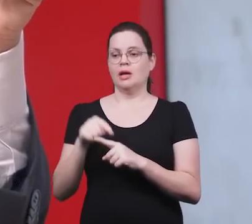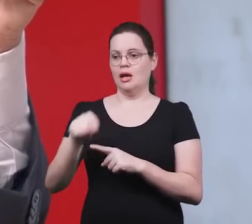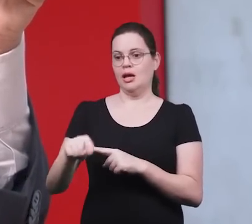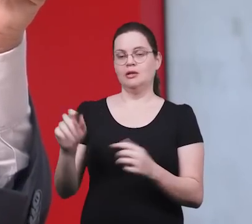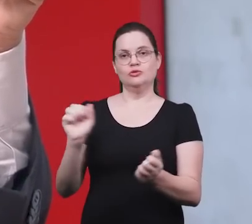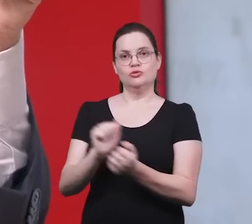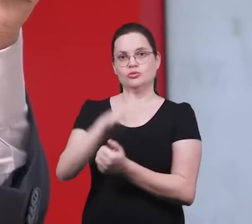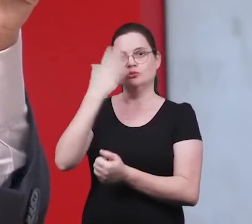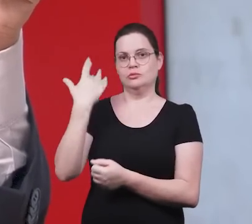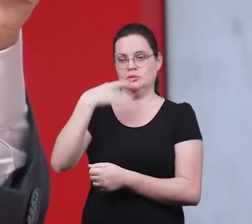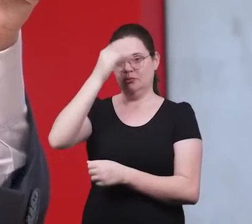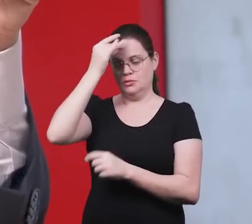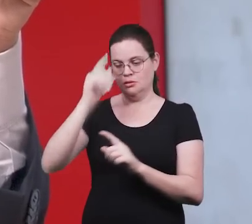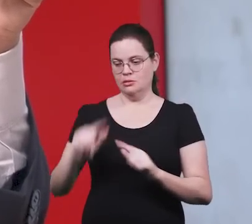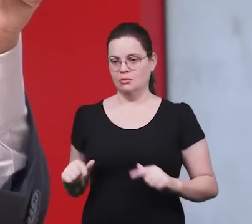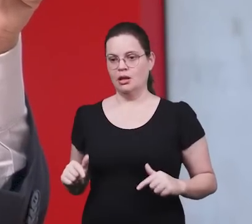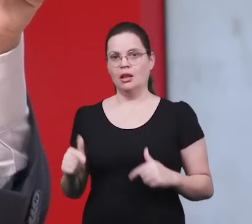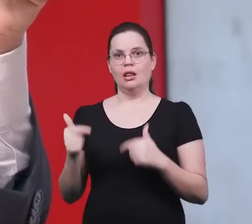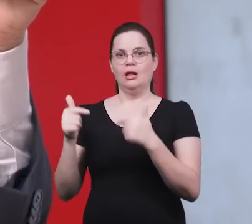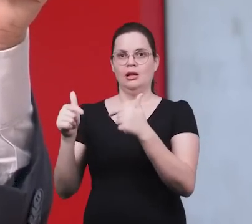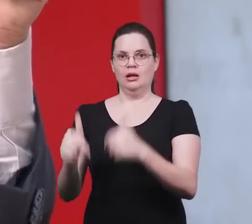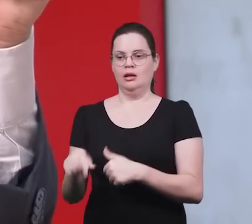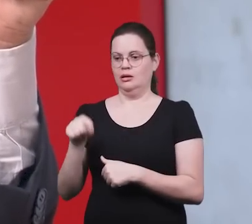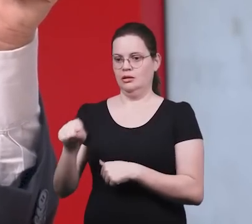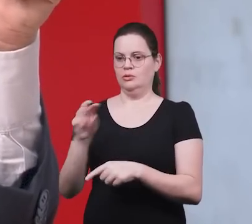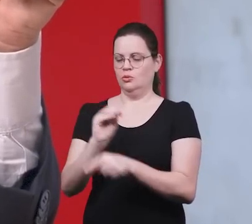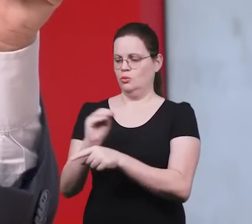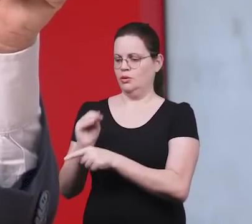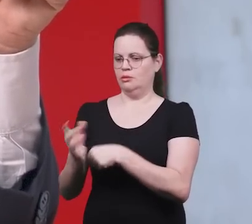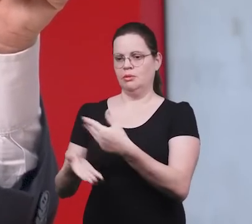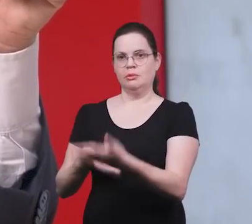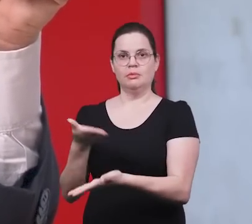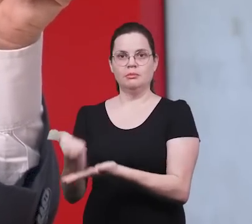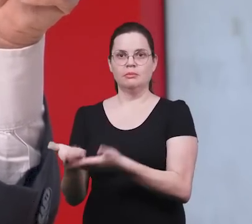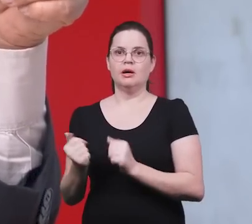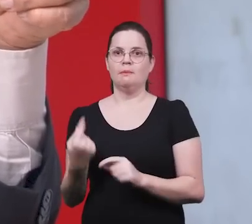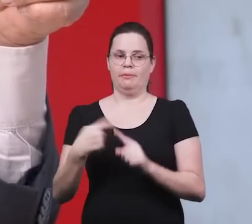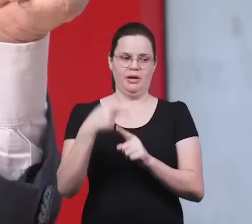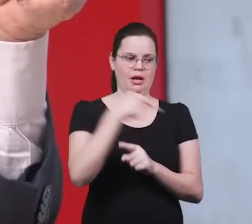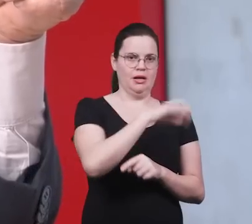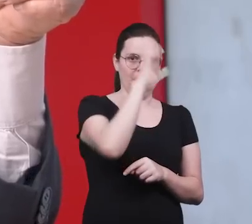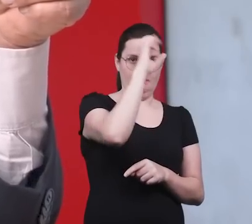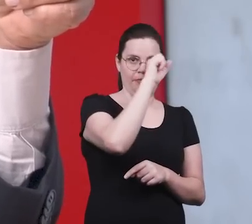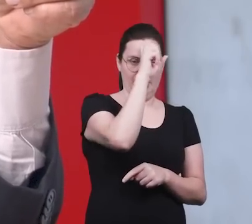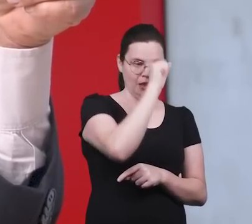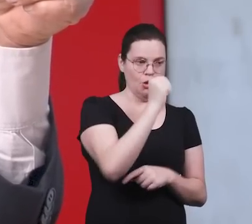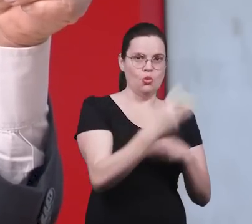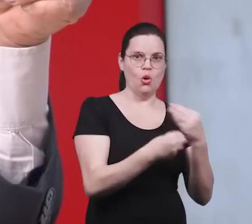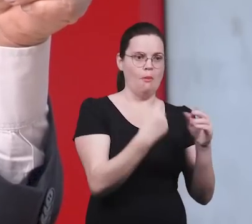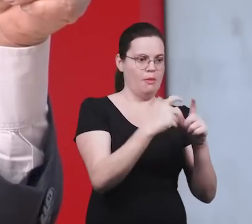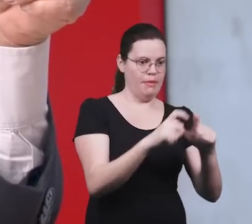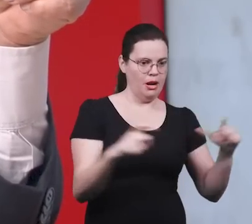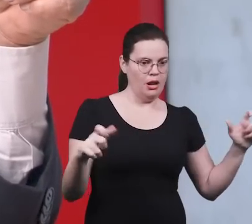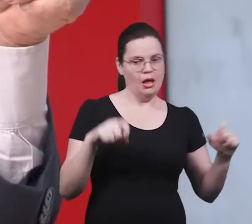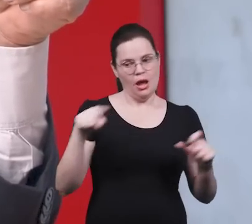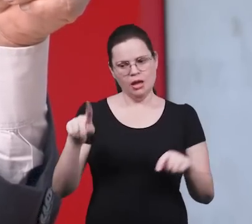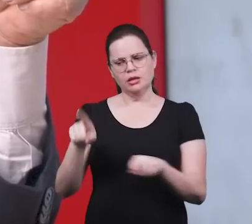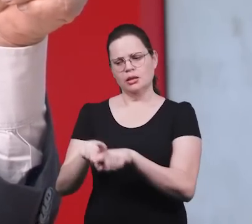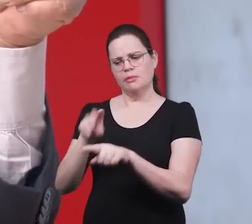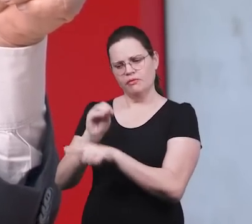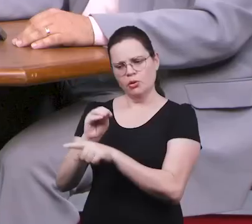que ele aprendeu com o Espírito Santo a agir nessa igreja, pudesse ser aplicado nessa para que essa também crescesse.